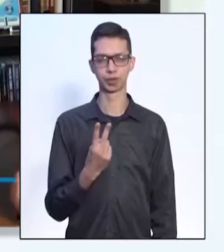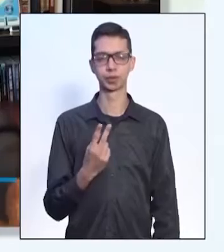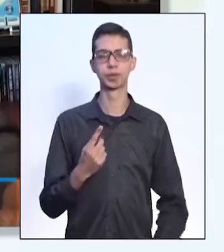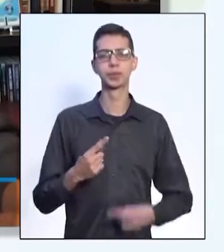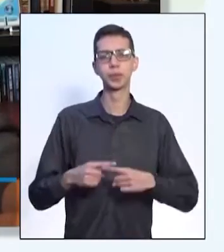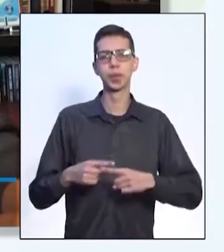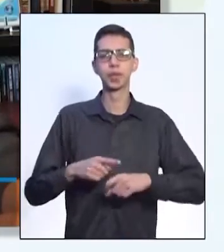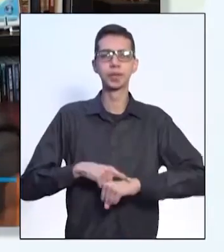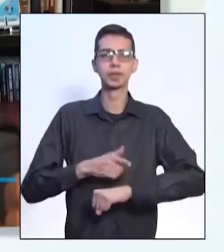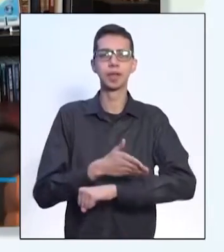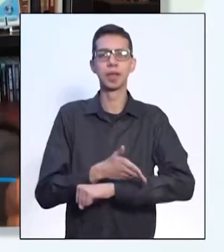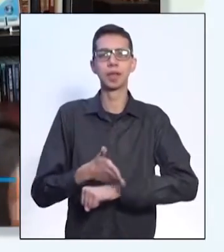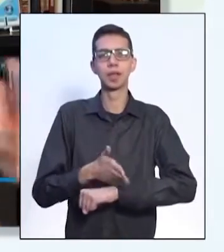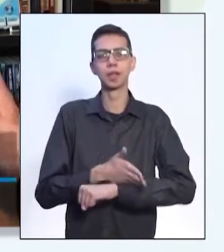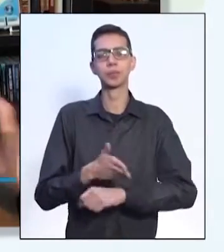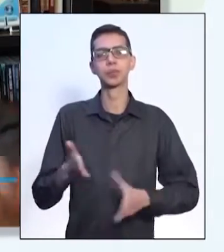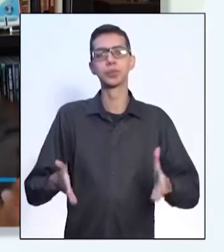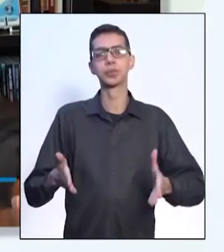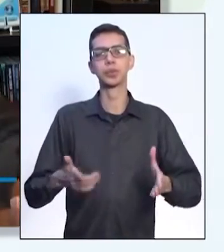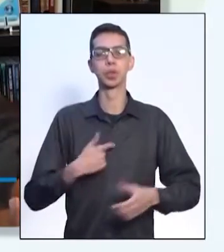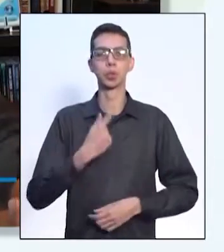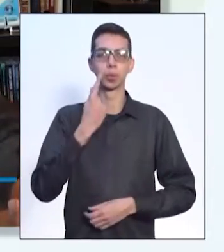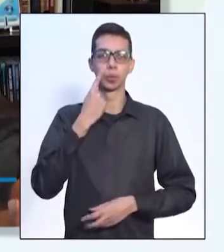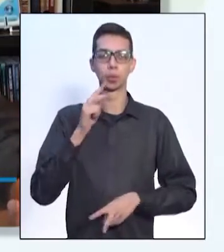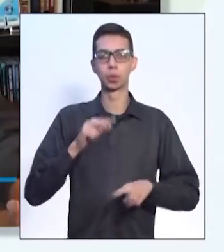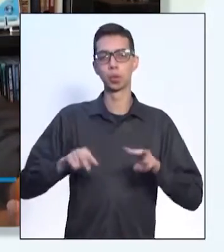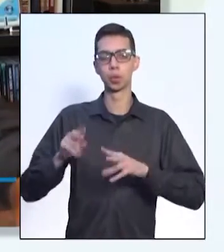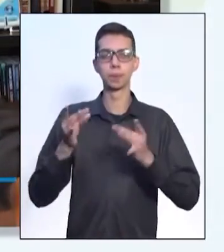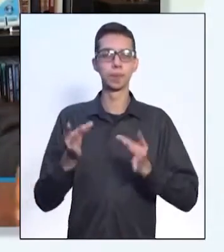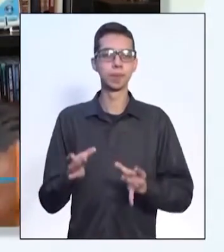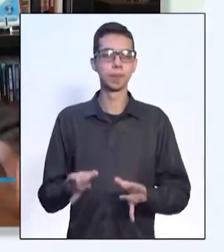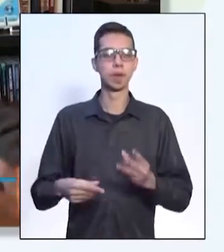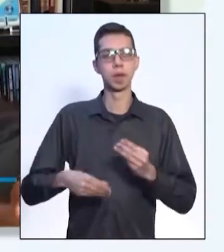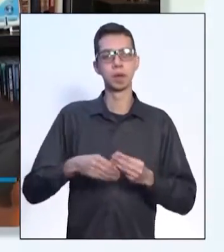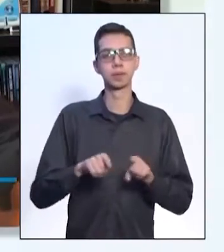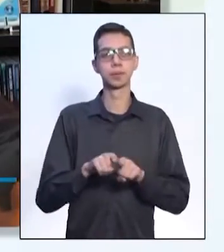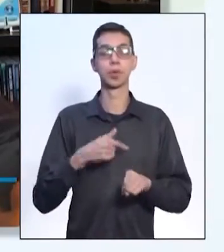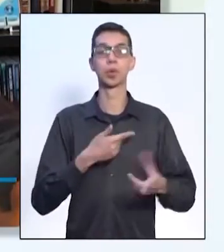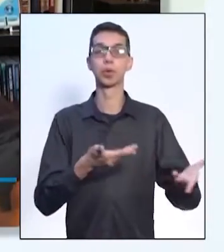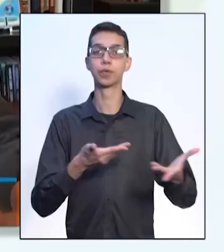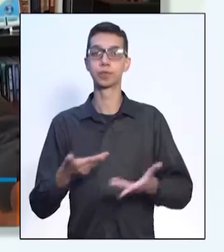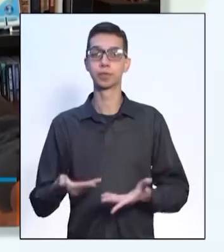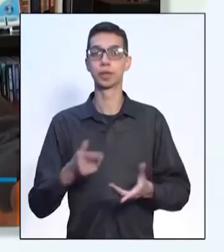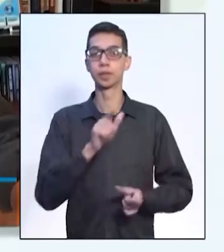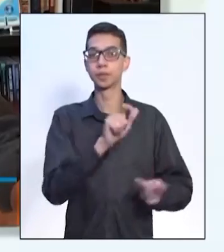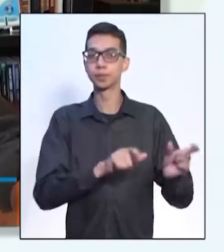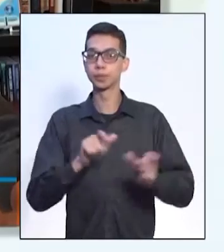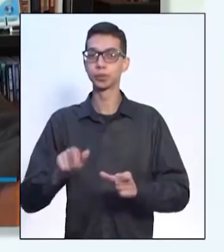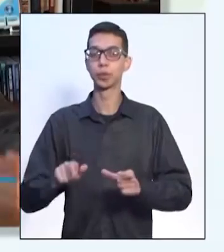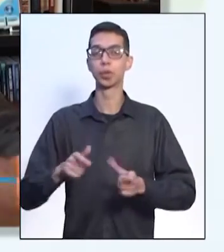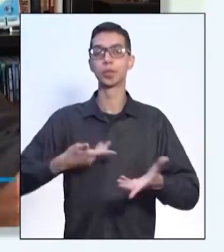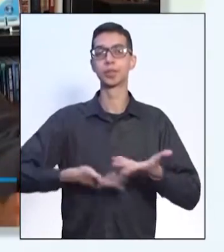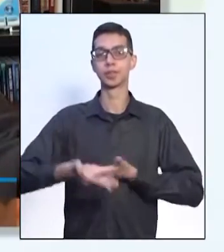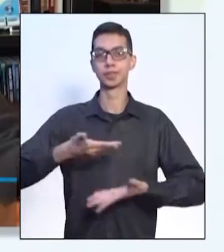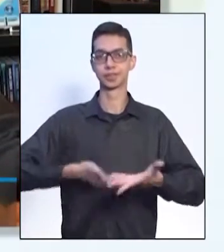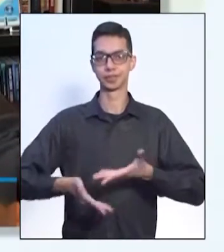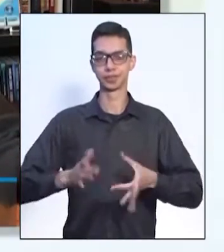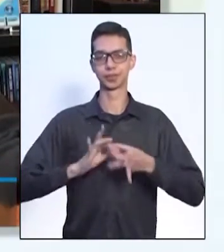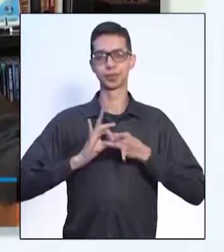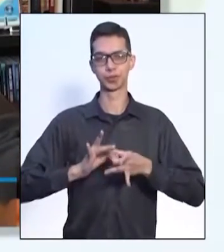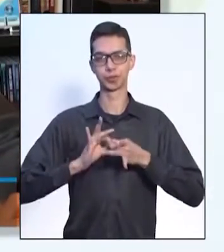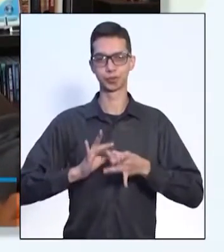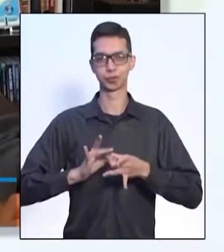olhe, incremente e também eu vou convidar o pessoal aqui de casa para interagir com esse Museu de Mim. Mas é um ótimo